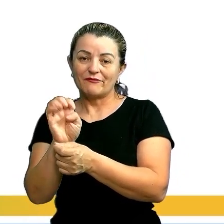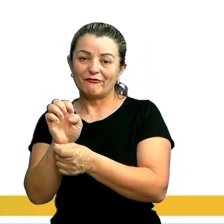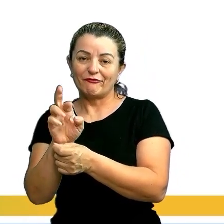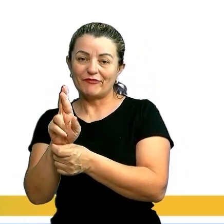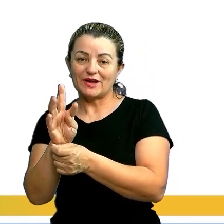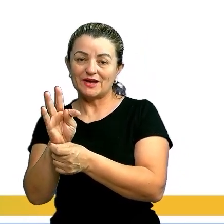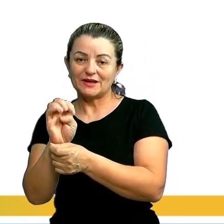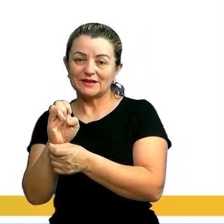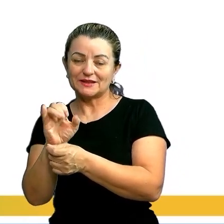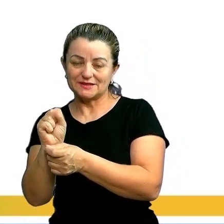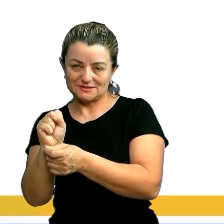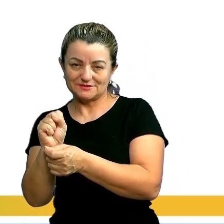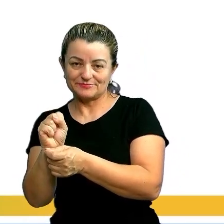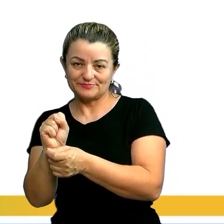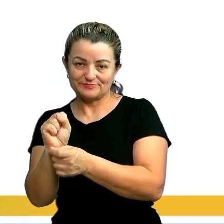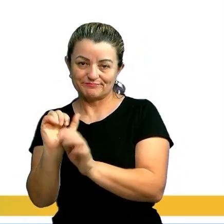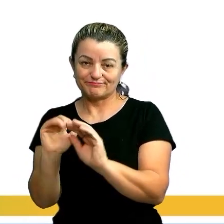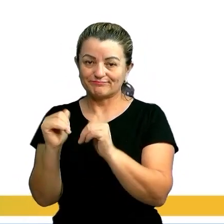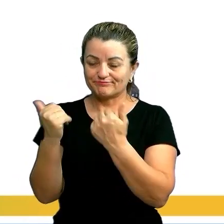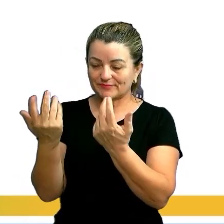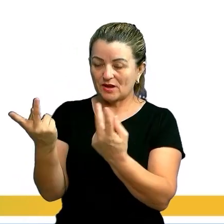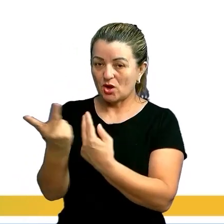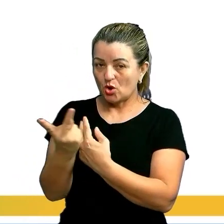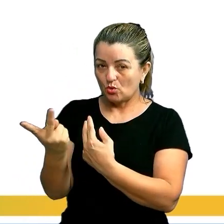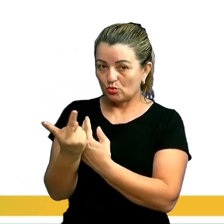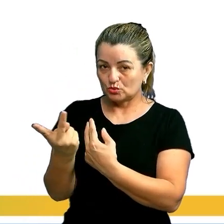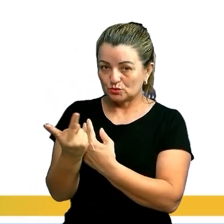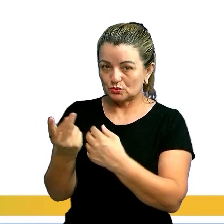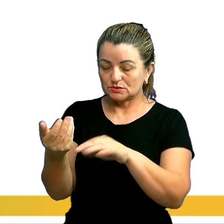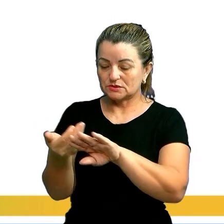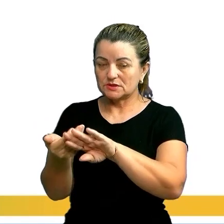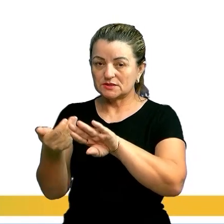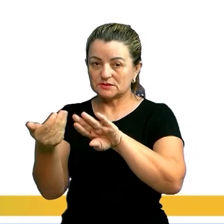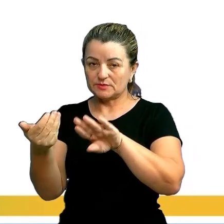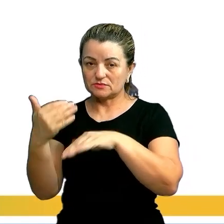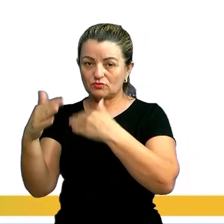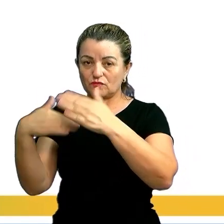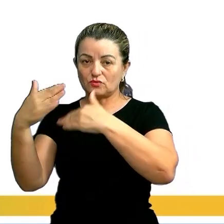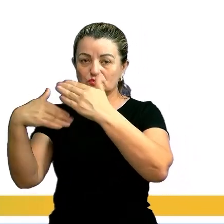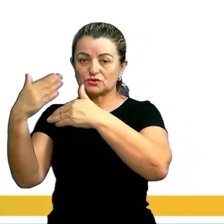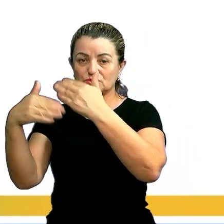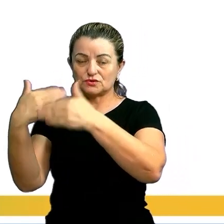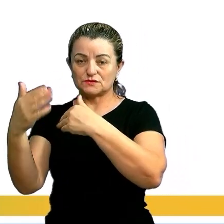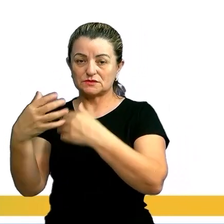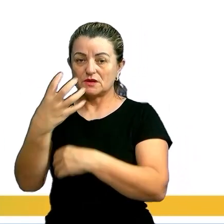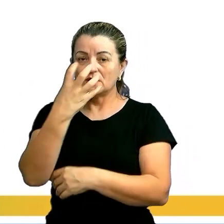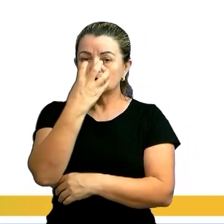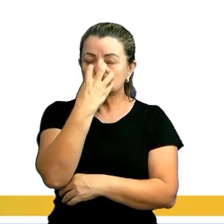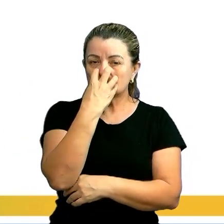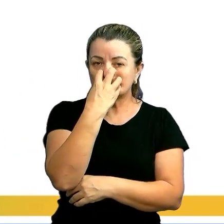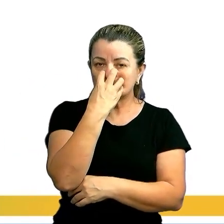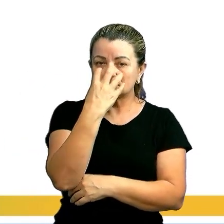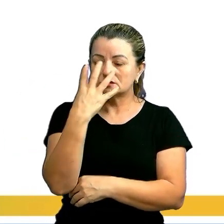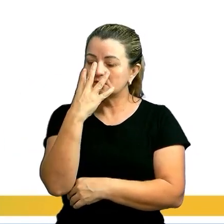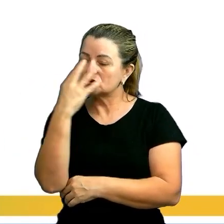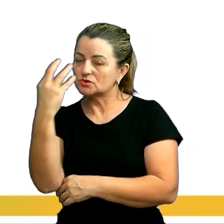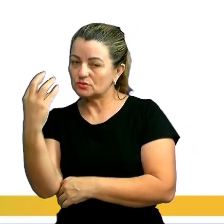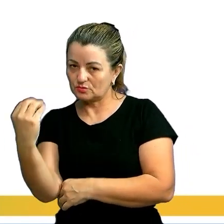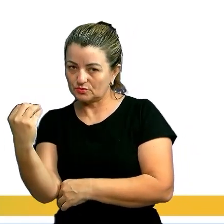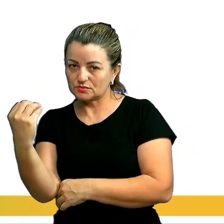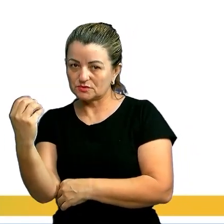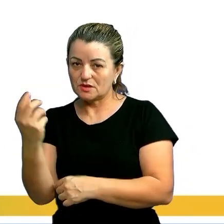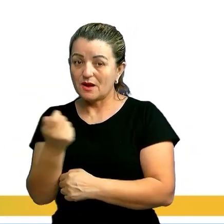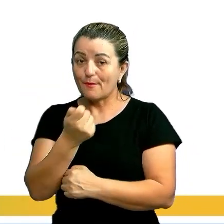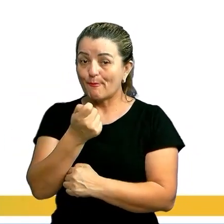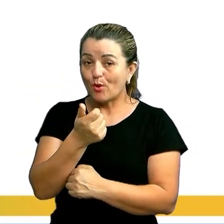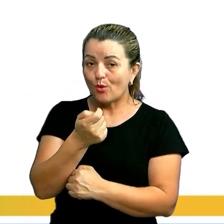mas como a especiação, a separação evolutiva de cães e lobos faz